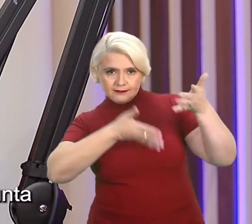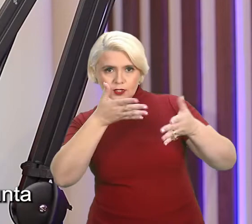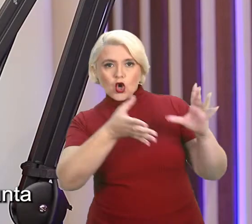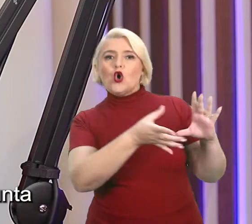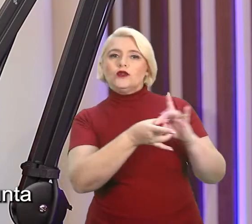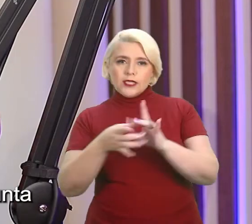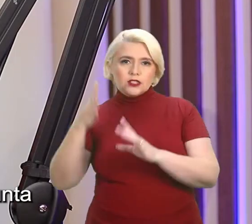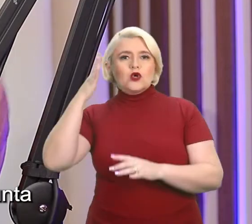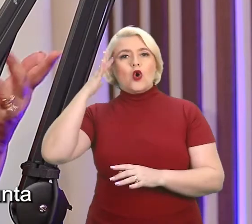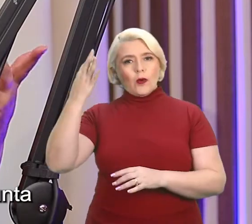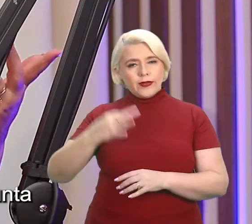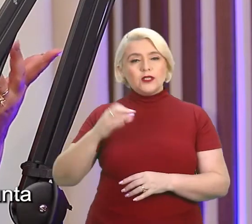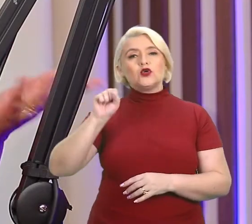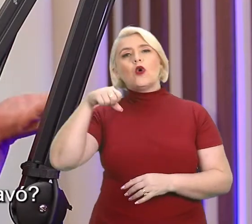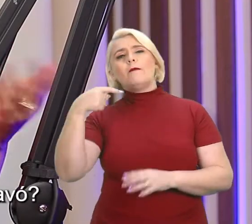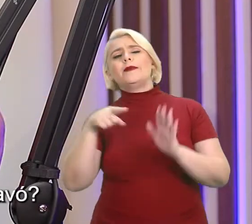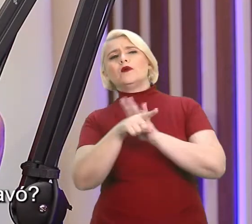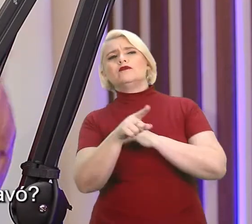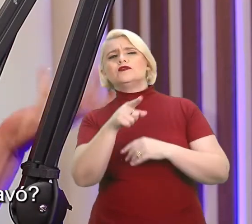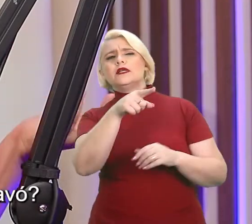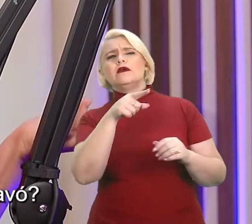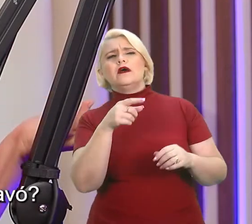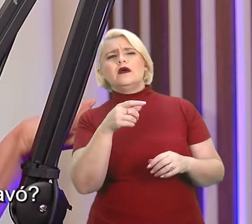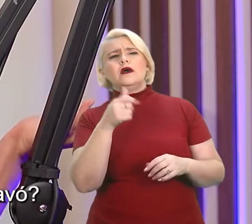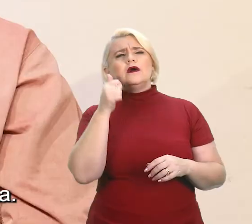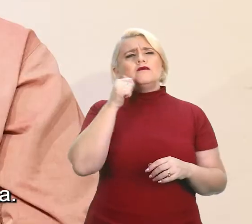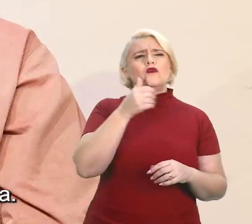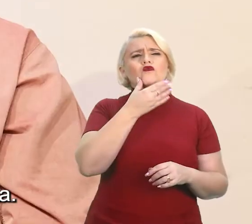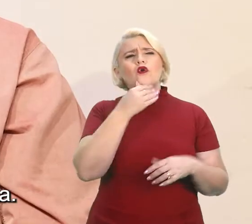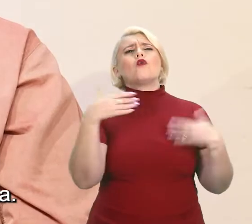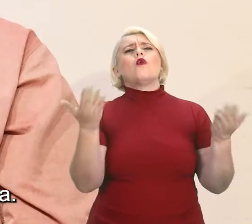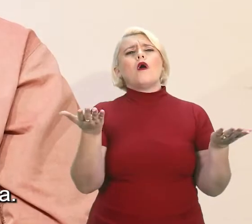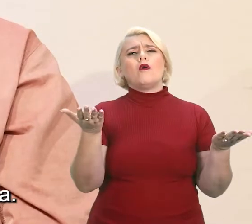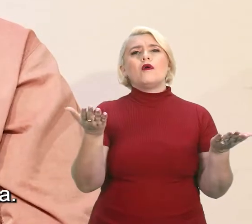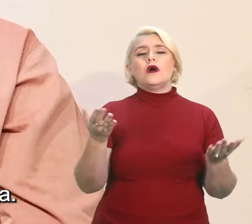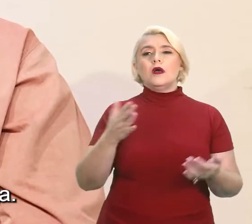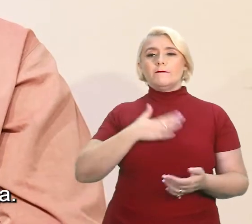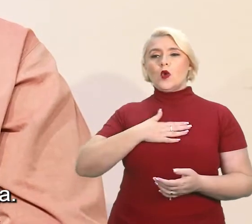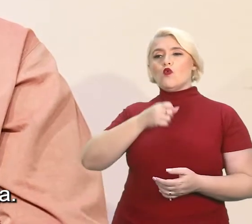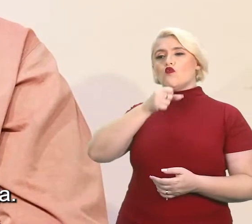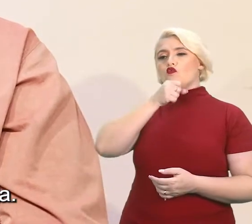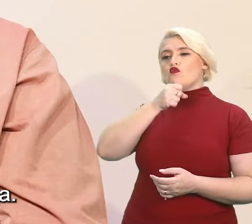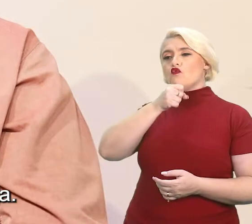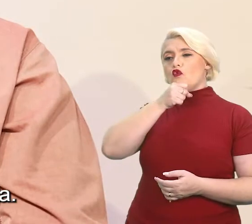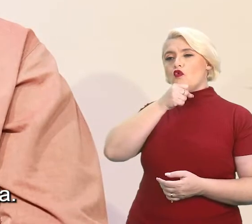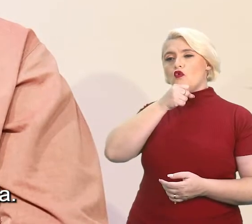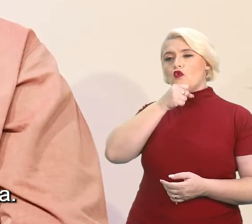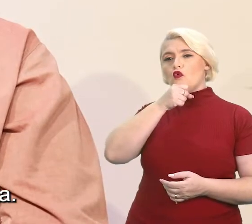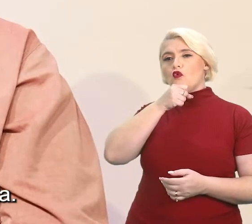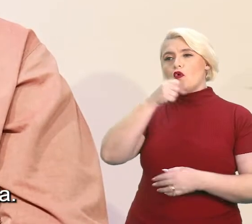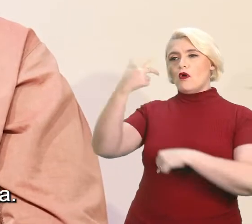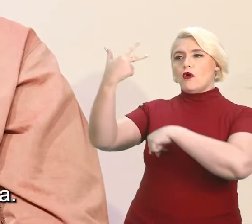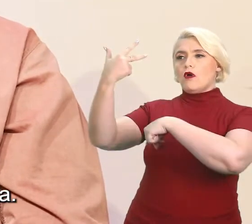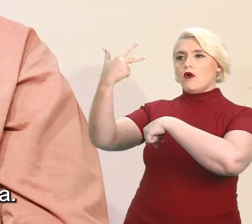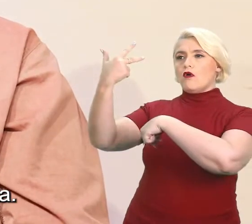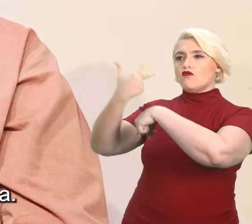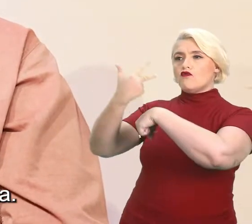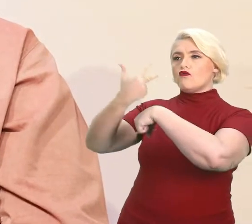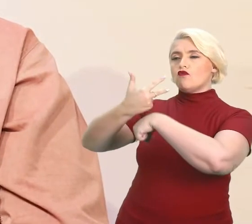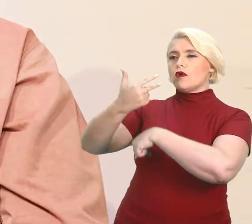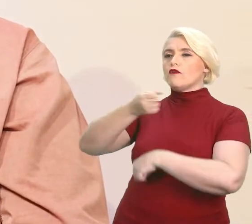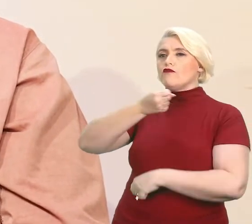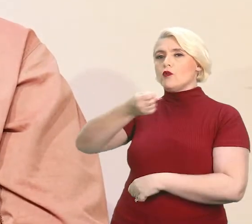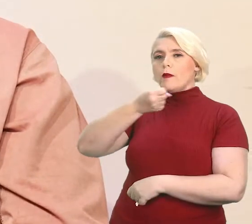a gente entende, ou depois a gente pergunta, você está falando do seu avô ou de sua avó? Então, meu vô foi gravar uma